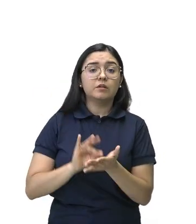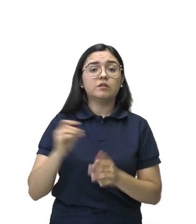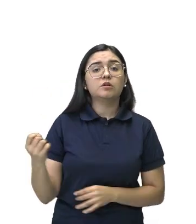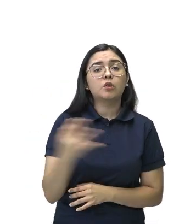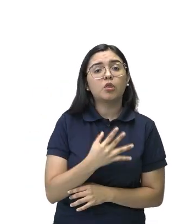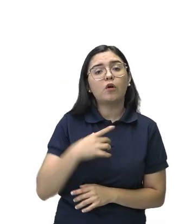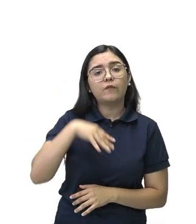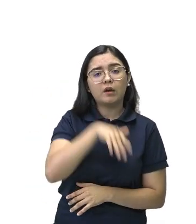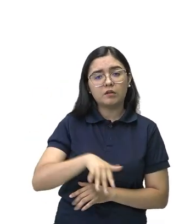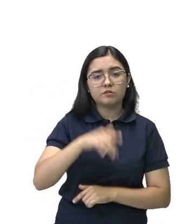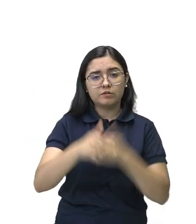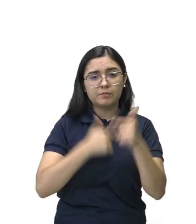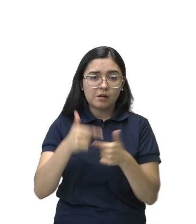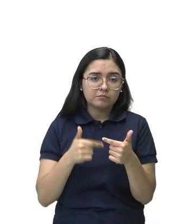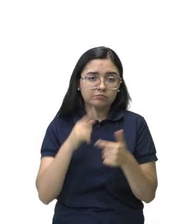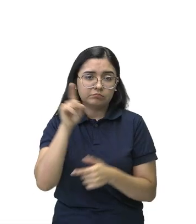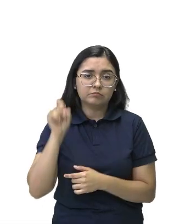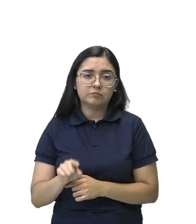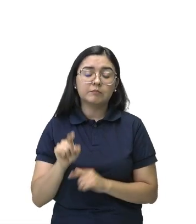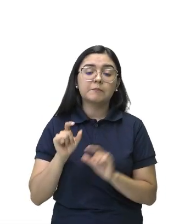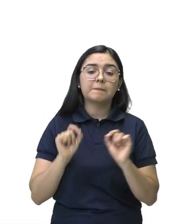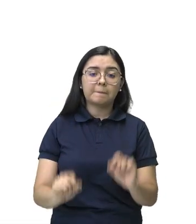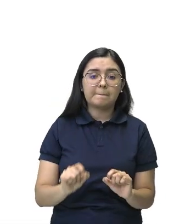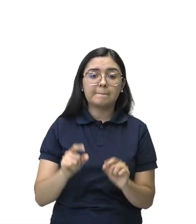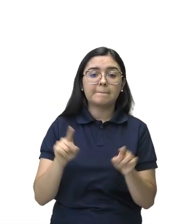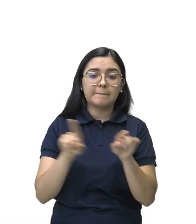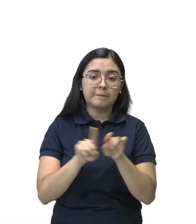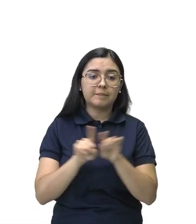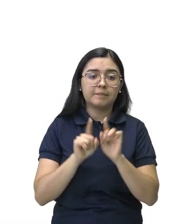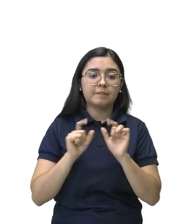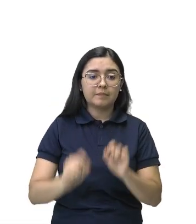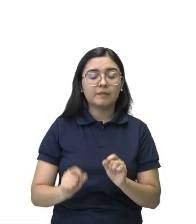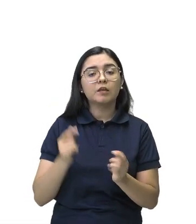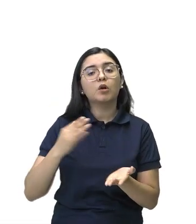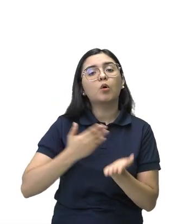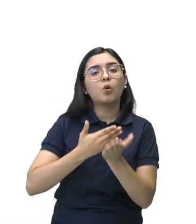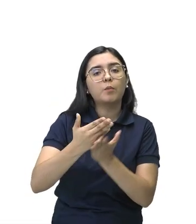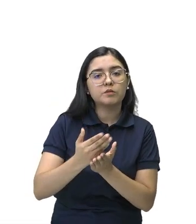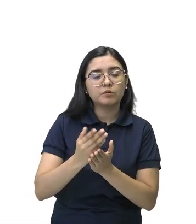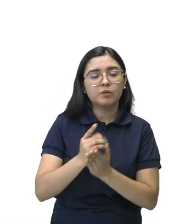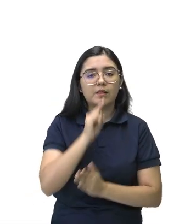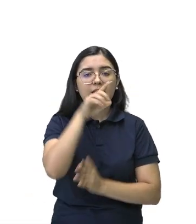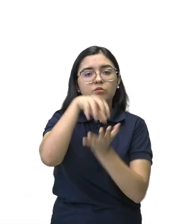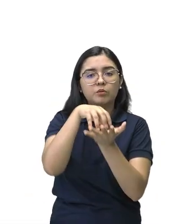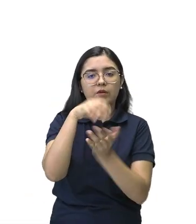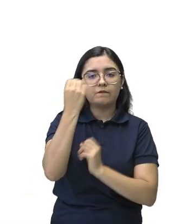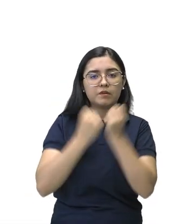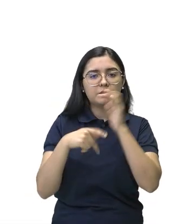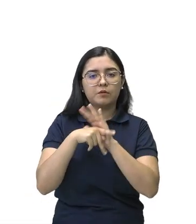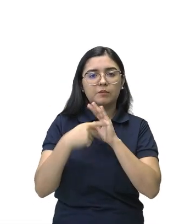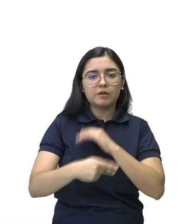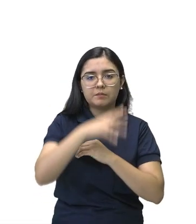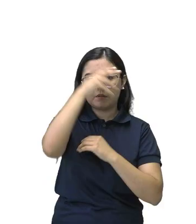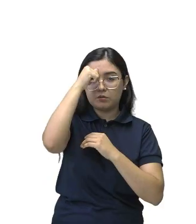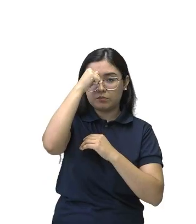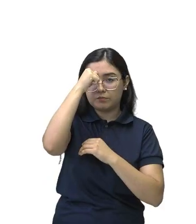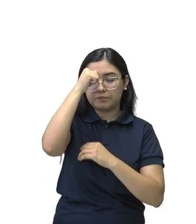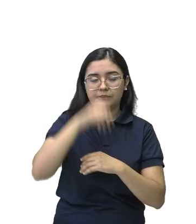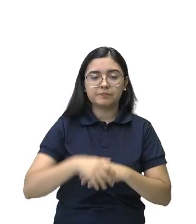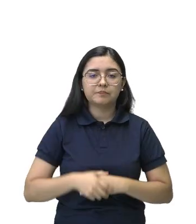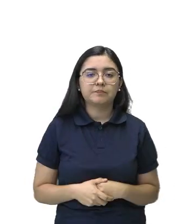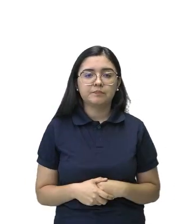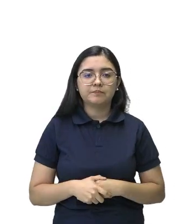novo mercado de trabalho que se implantou a partir da Zona Franca, especificamente de